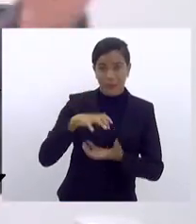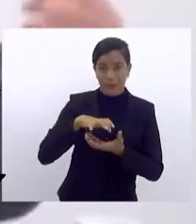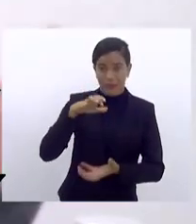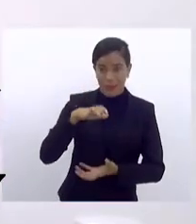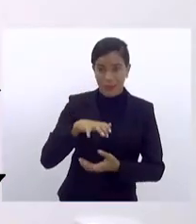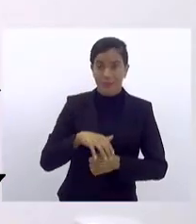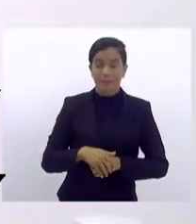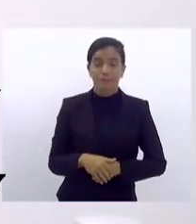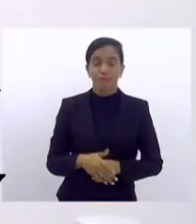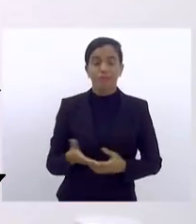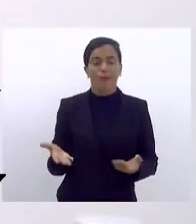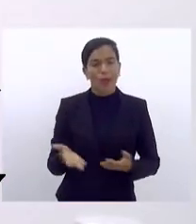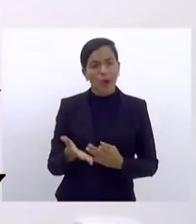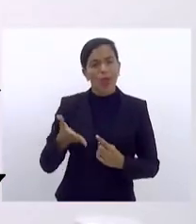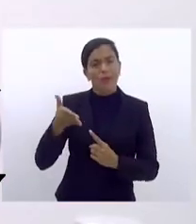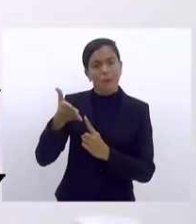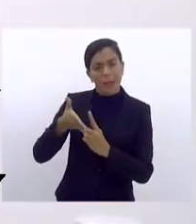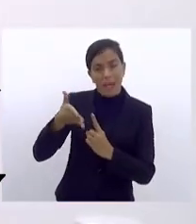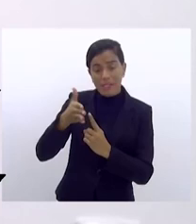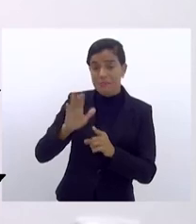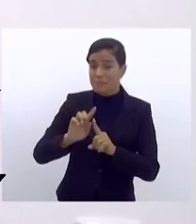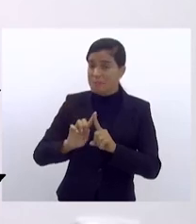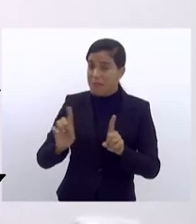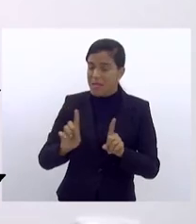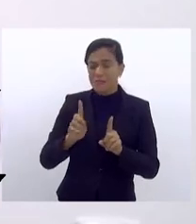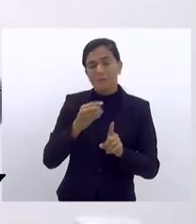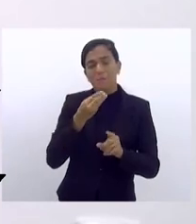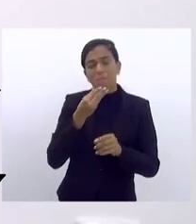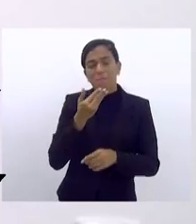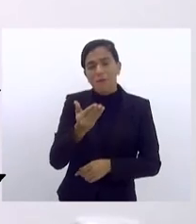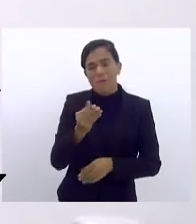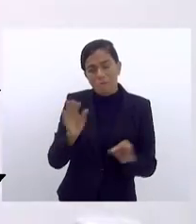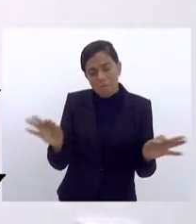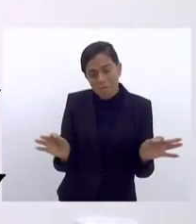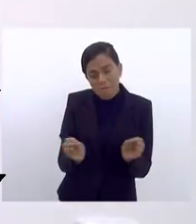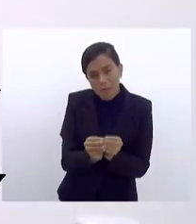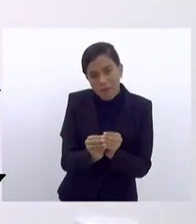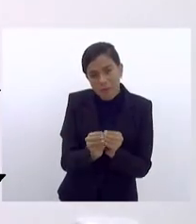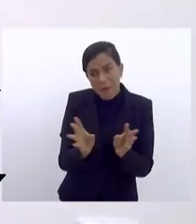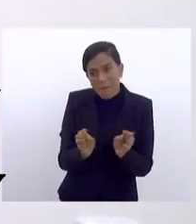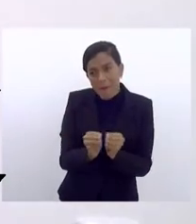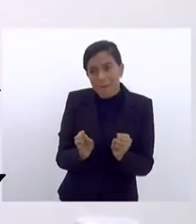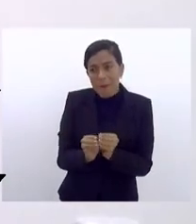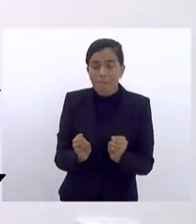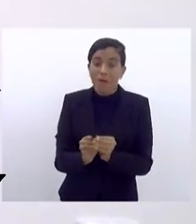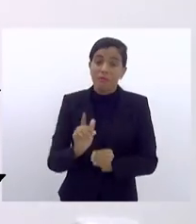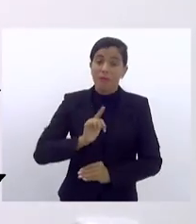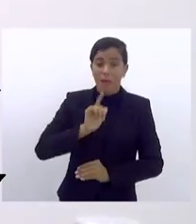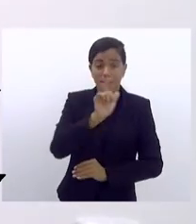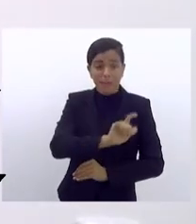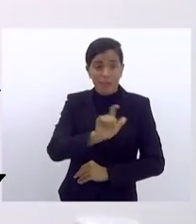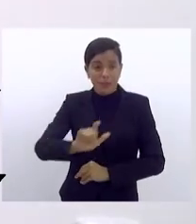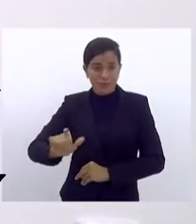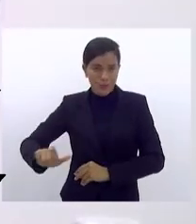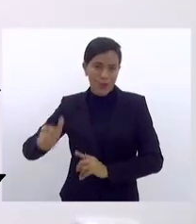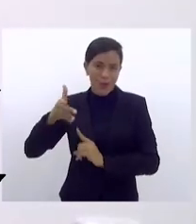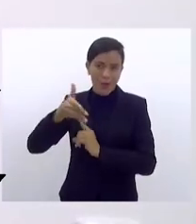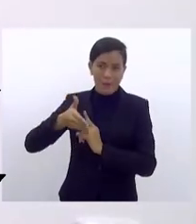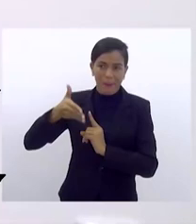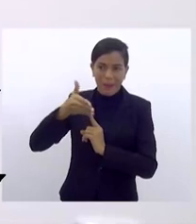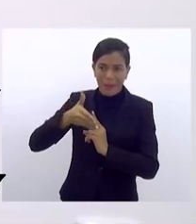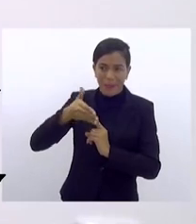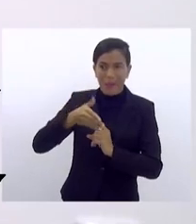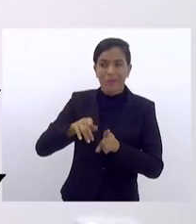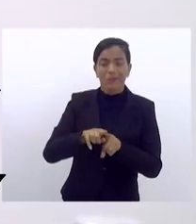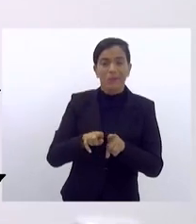passar a palavra para os demais deputados mas gostaria que fosse mais breve porque nós temos palestrante para conversar para a gente saber também